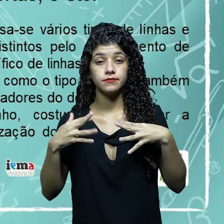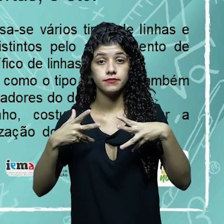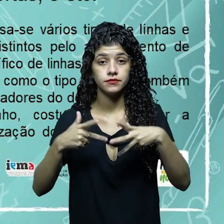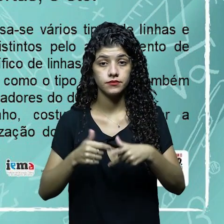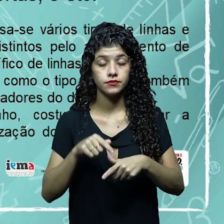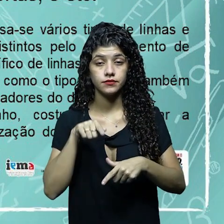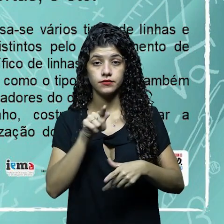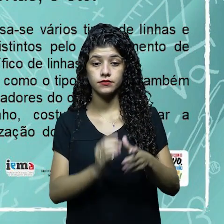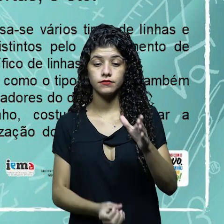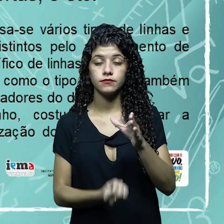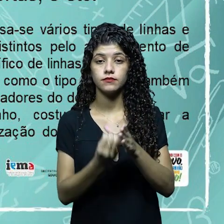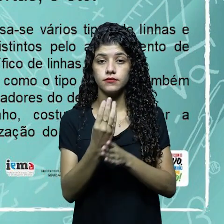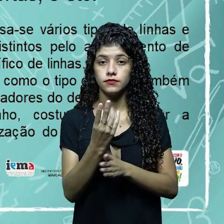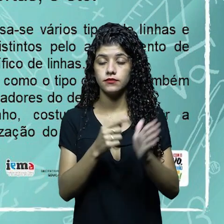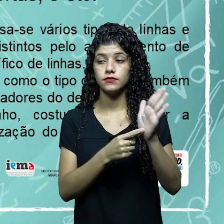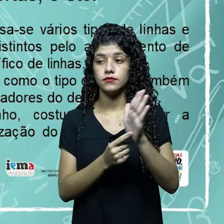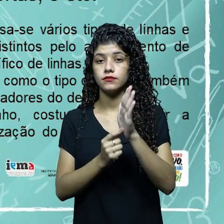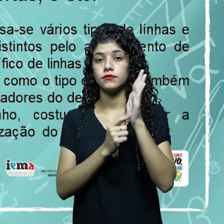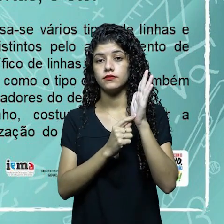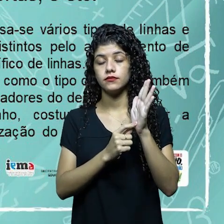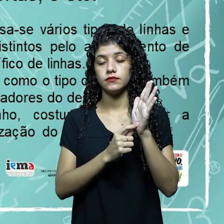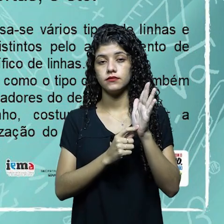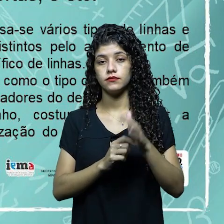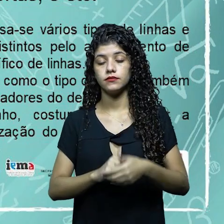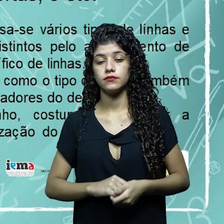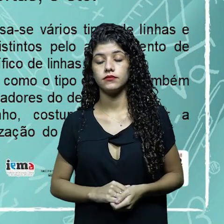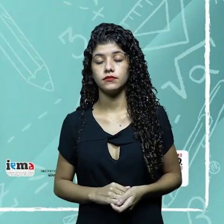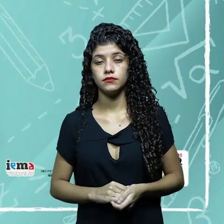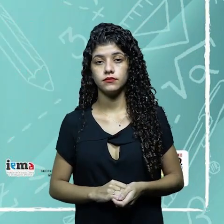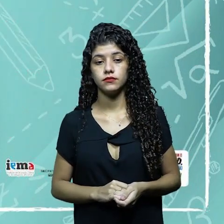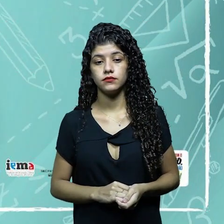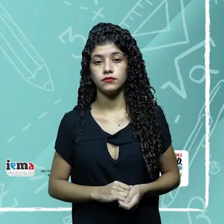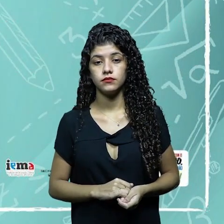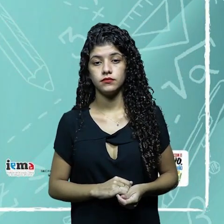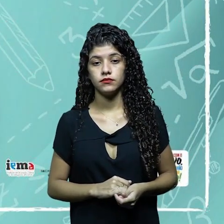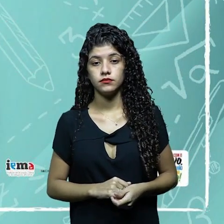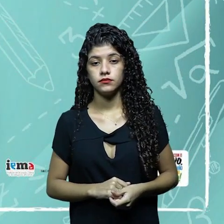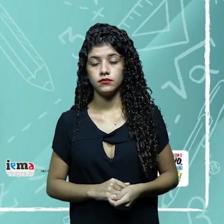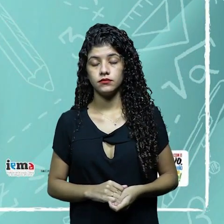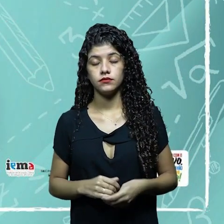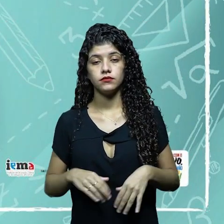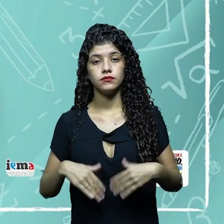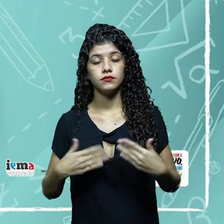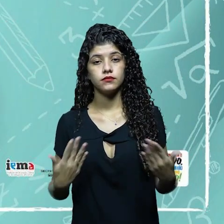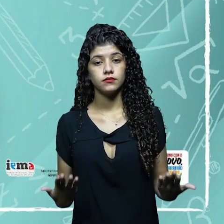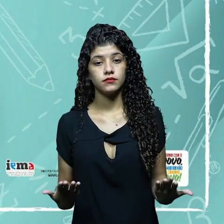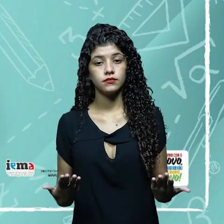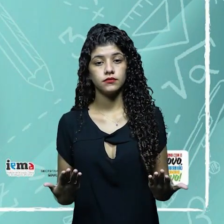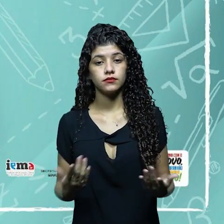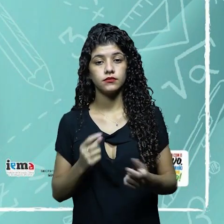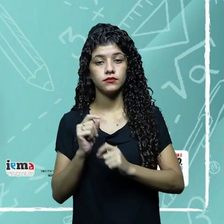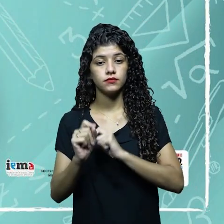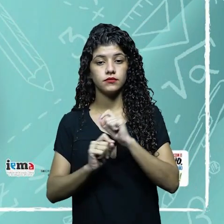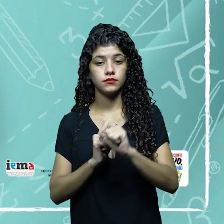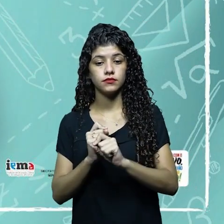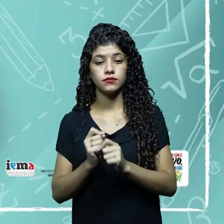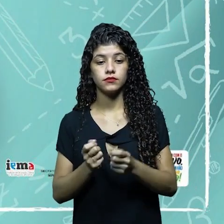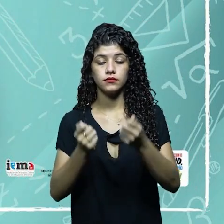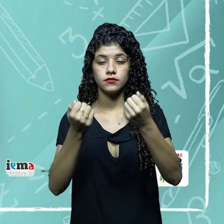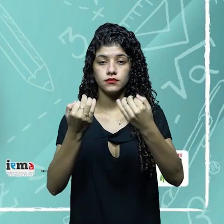for criando, vai aparecendo ali na setinha, ok? Tranquilo? Então, as leias e, como eu falei, os